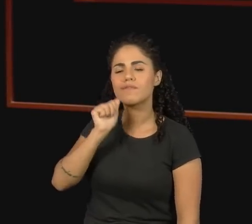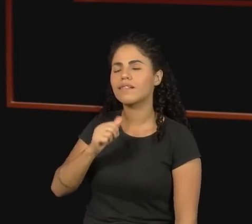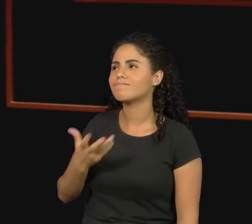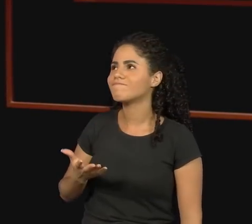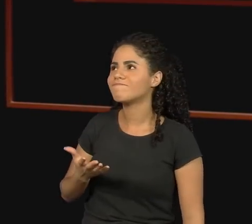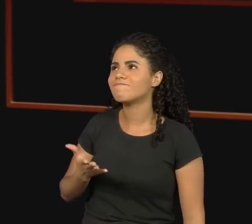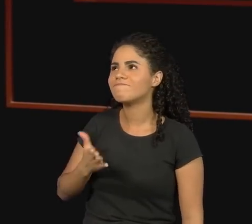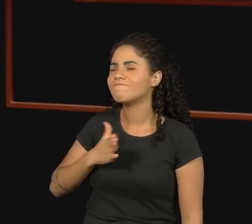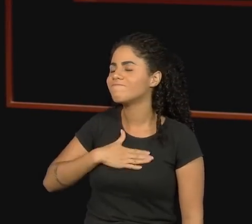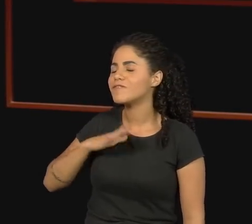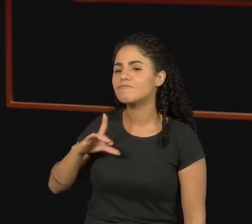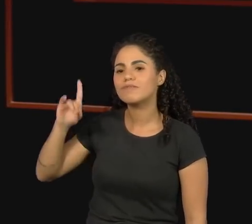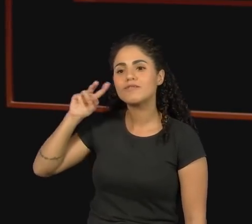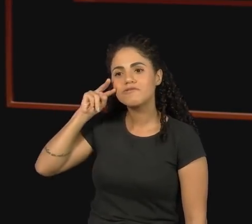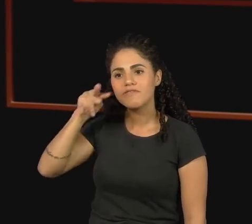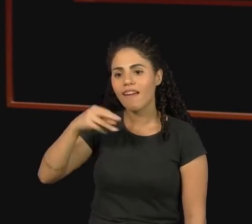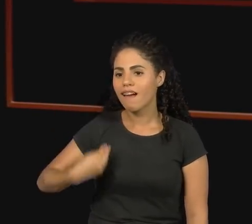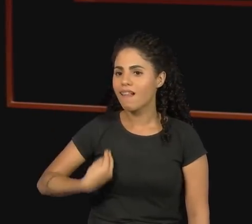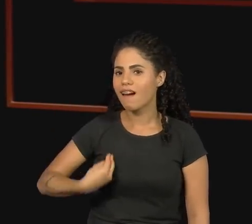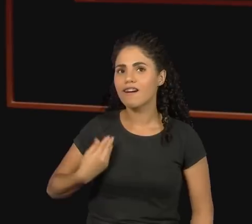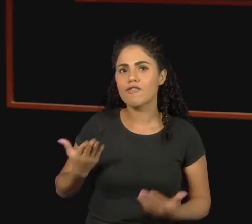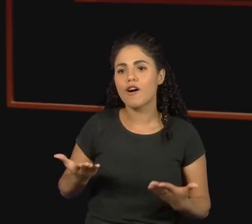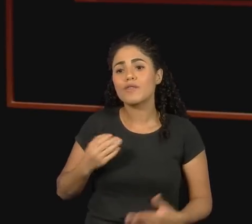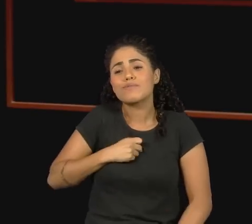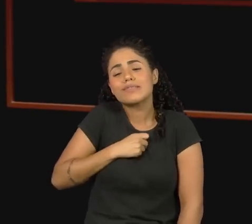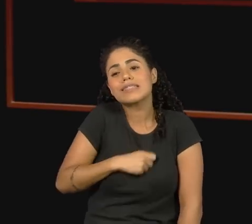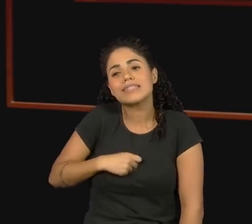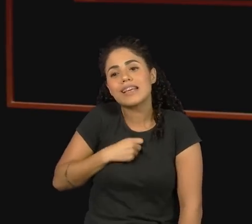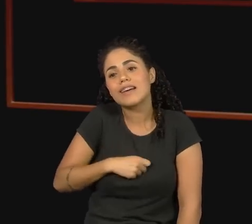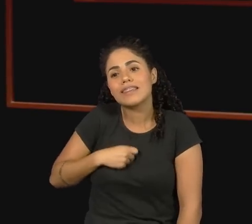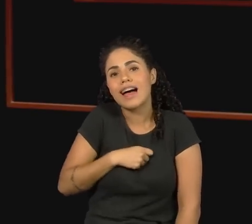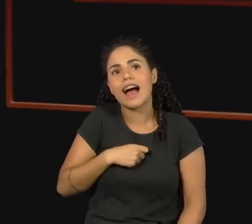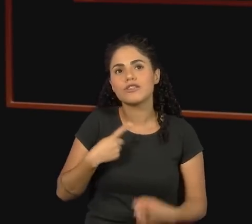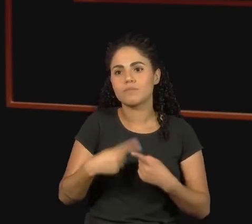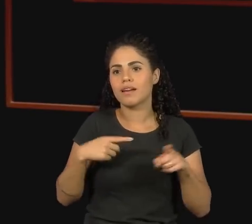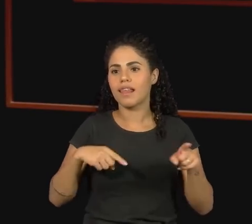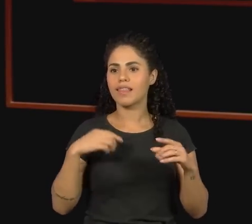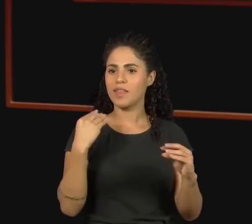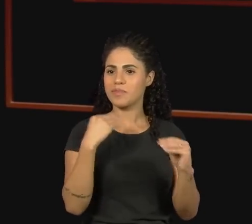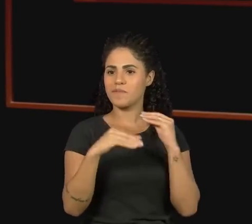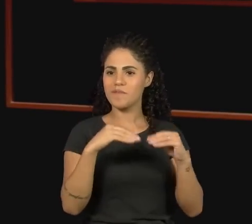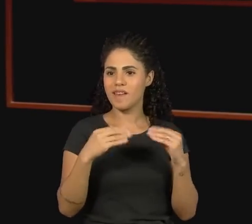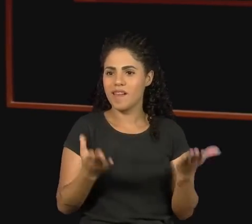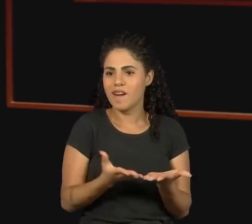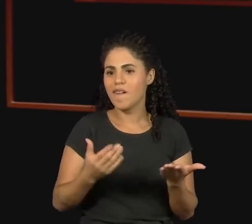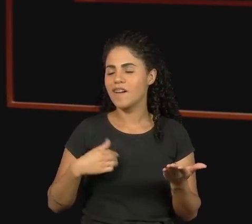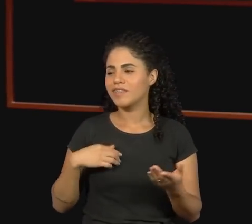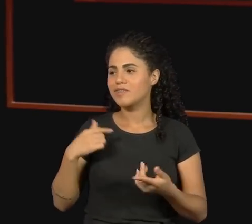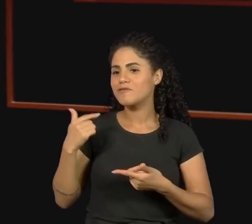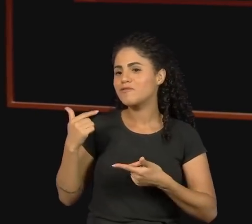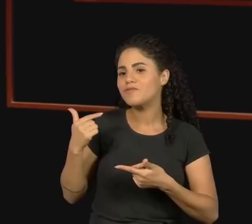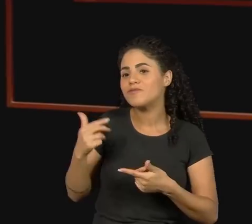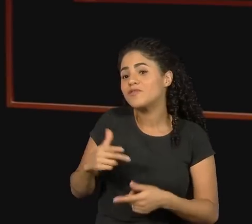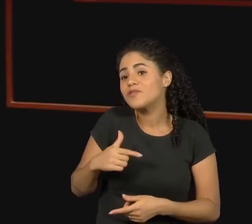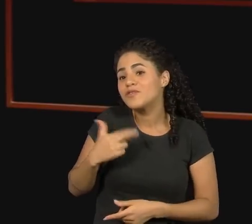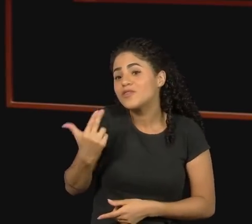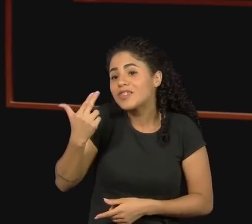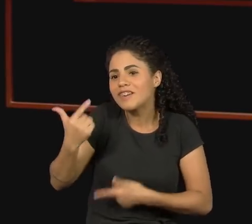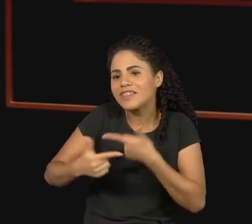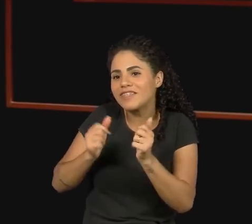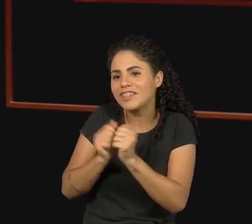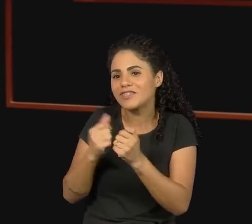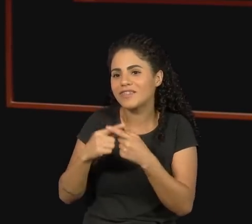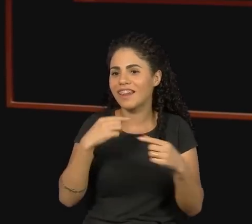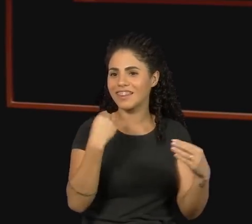céu, vê-la aqui assim, morrendo de saudade, que ela tá lá fazendo a novela, né? Enfim, que lindo, gente,